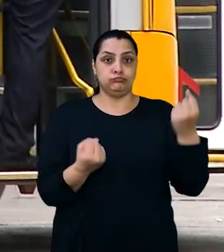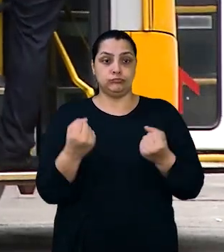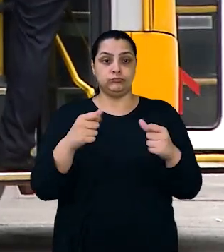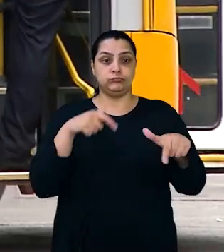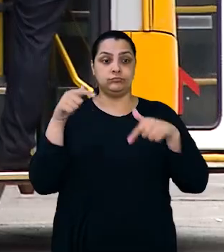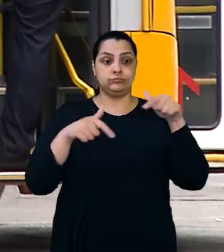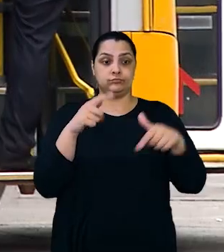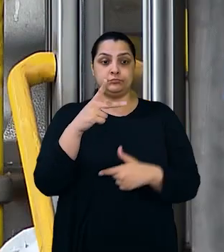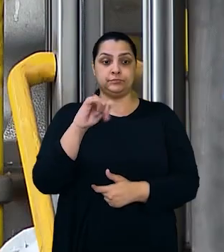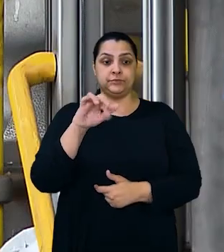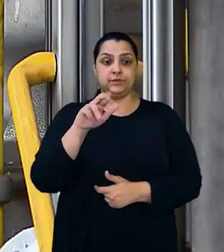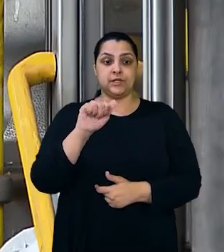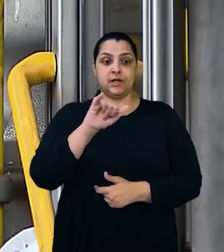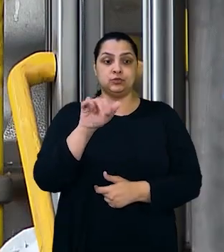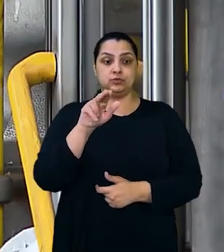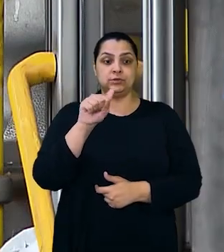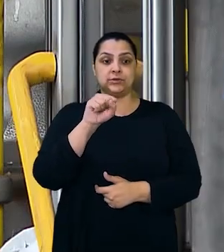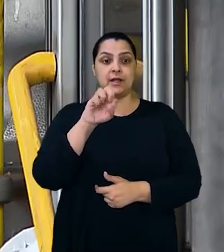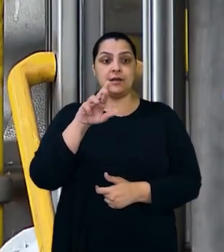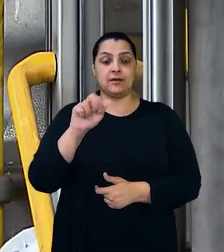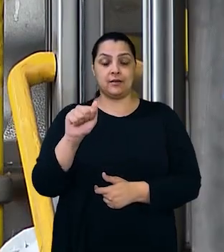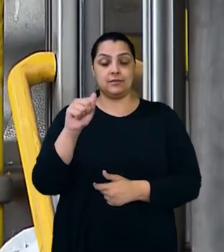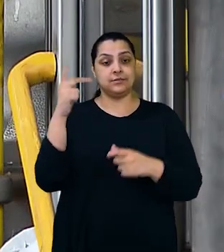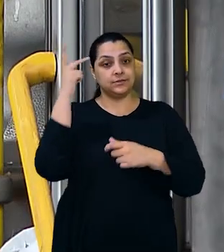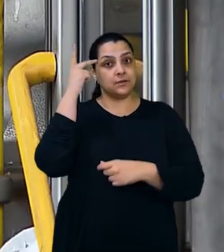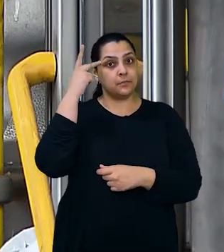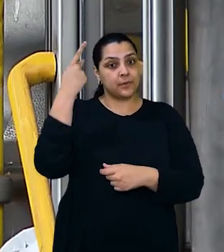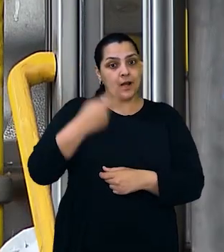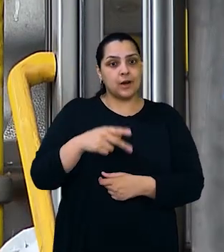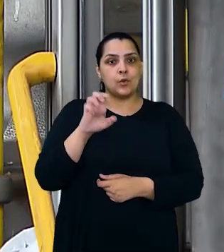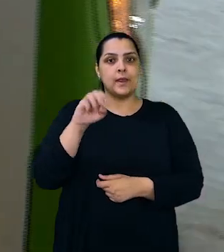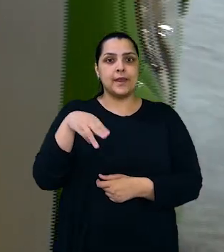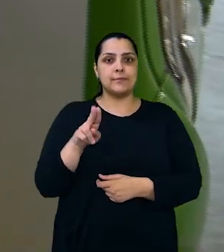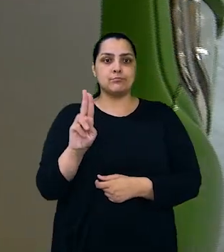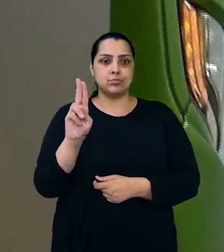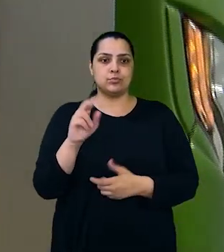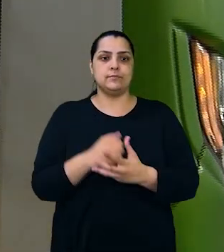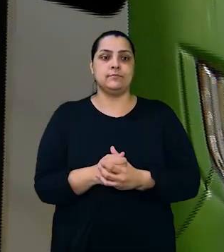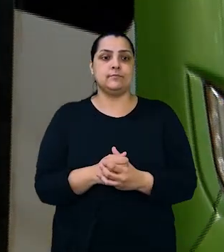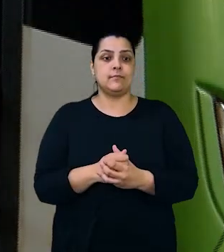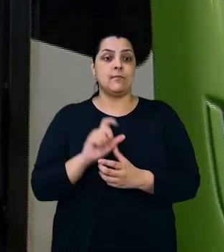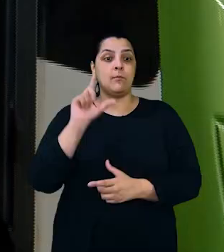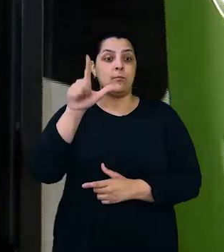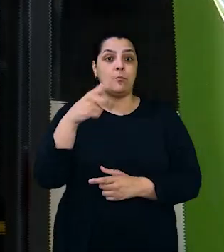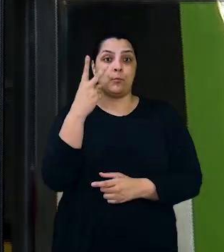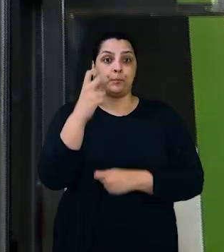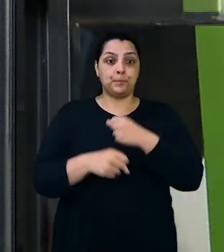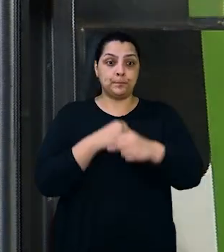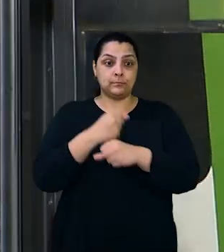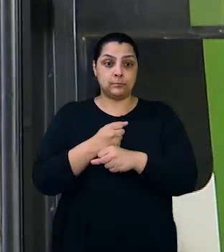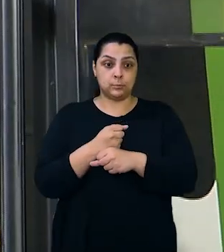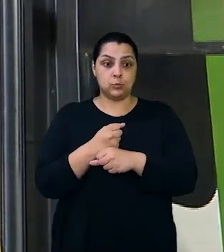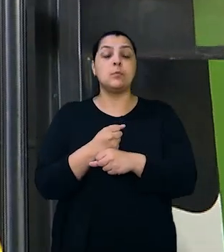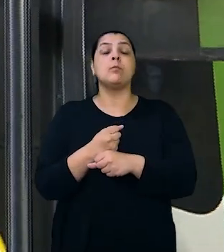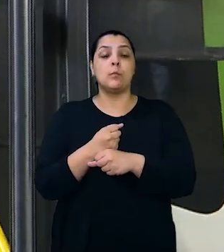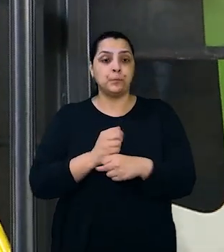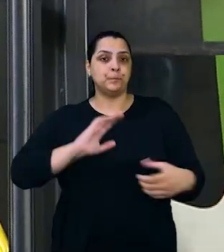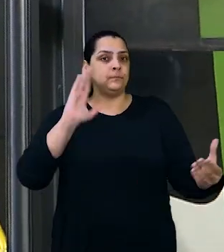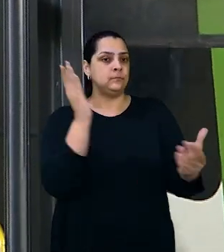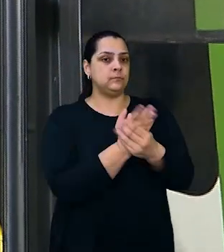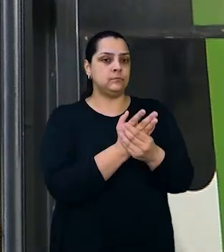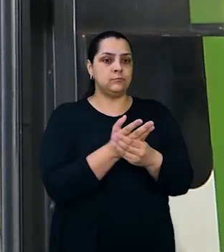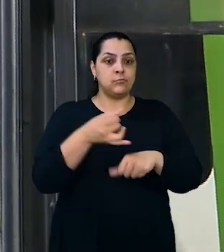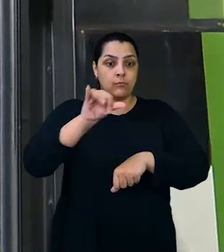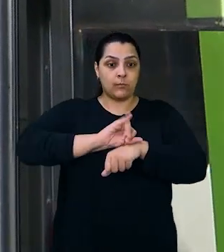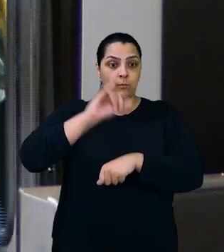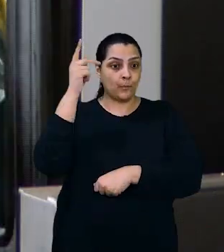na aviação Pirajussara de Embu das Artes, São Paulo, por 5 anos. 2 anos após ter saído da empresa, ele entrou com ação na